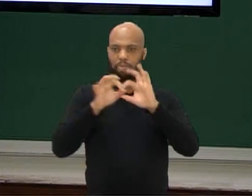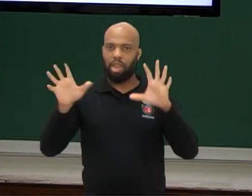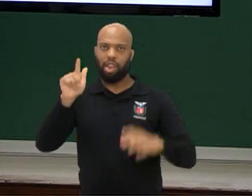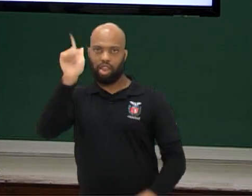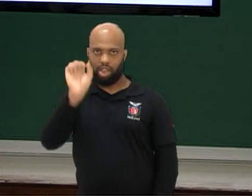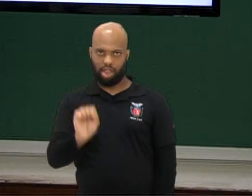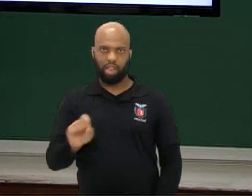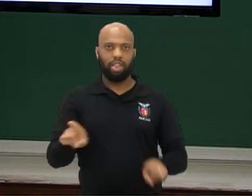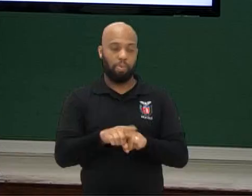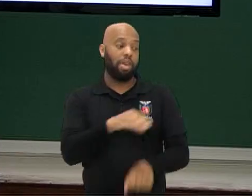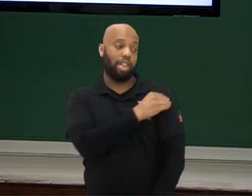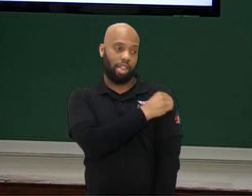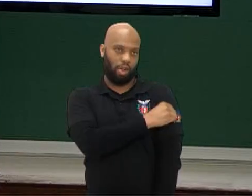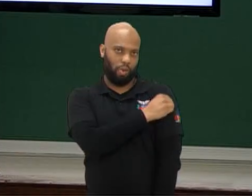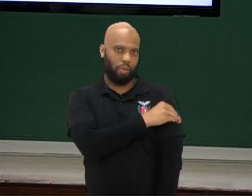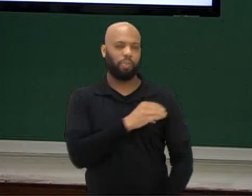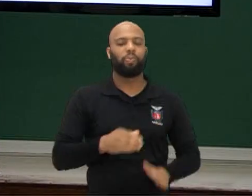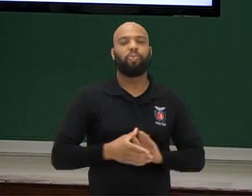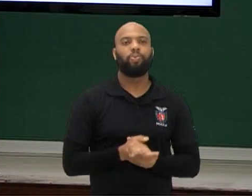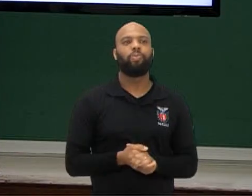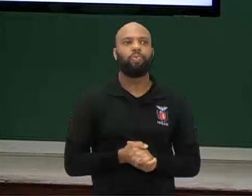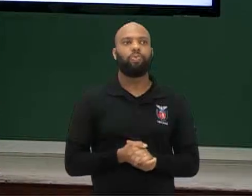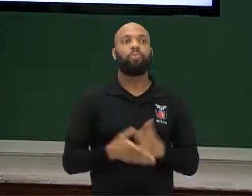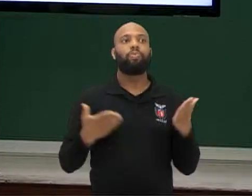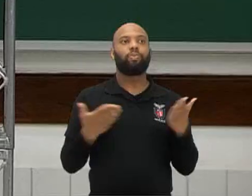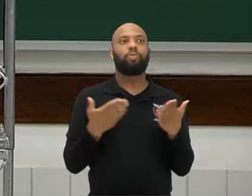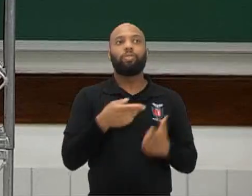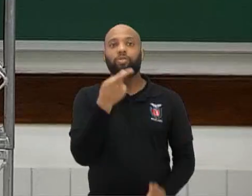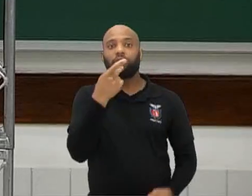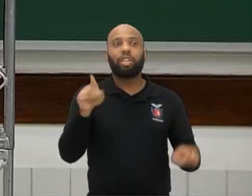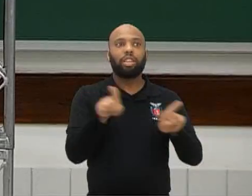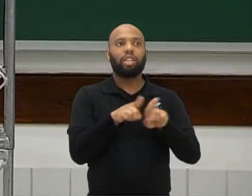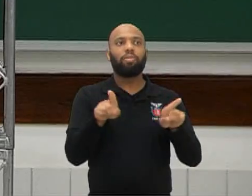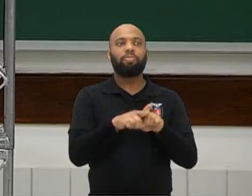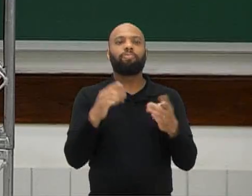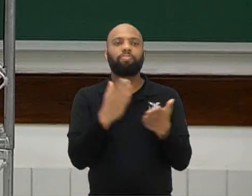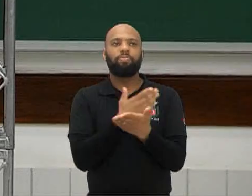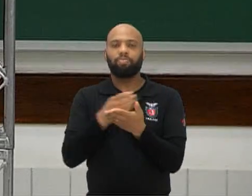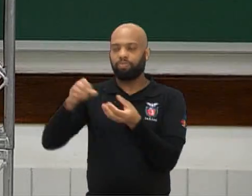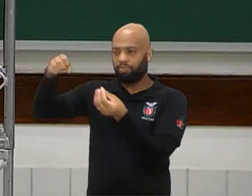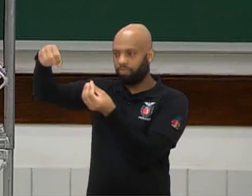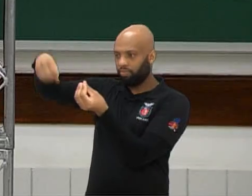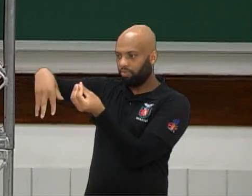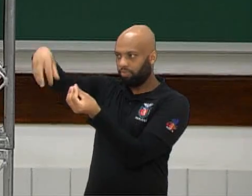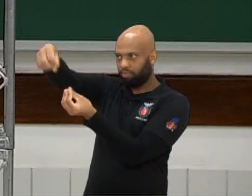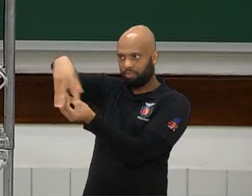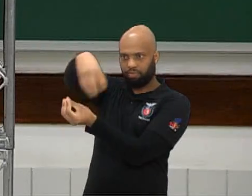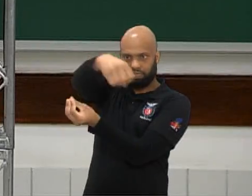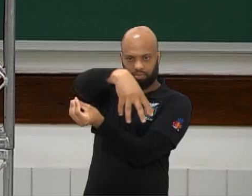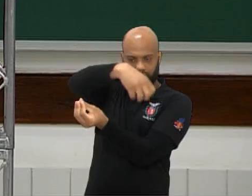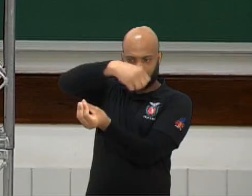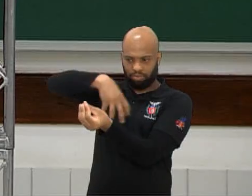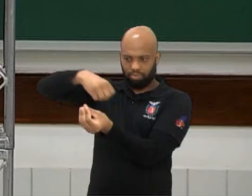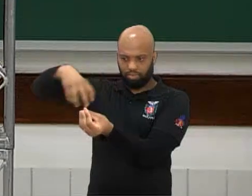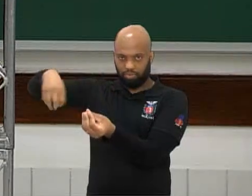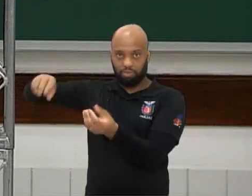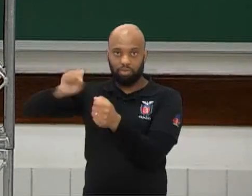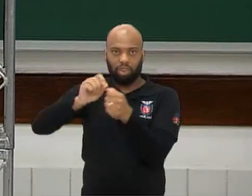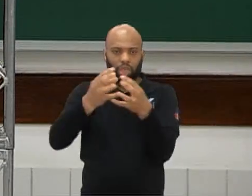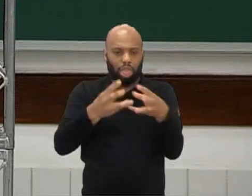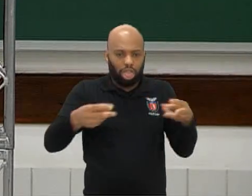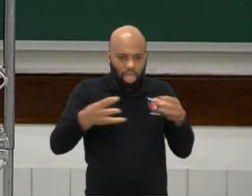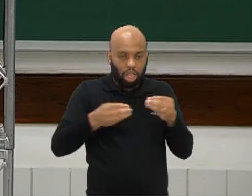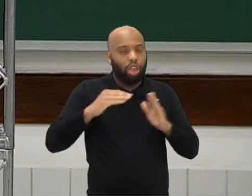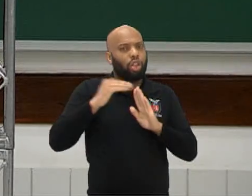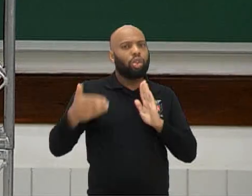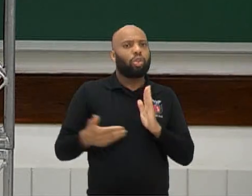ou álcool. Muito bom. Agora vamos falar um pouquinho daqueles fungos decompositores de matéria orgânica, que são todos,